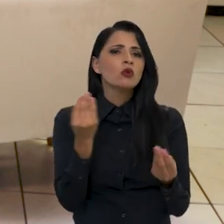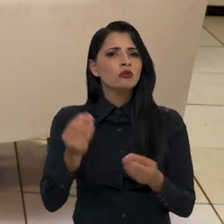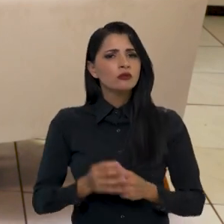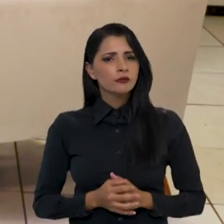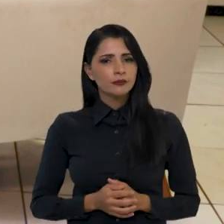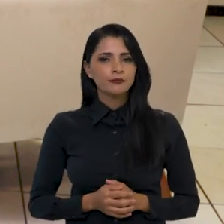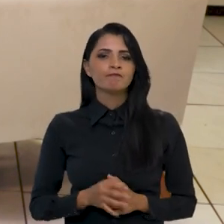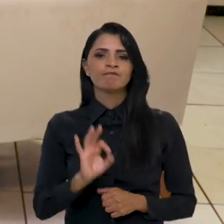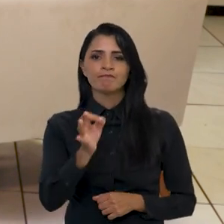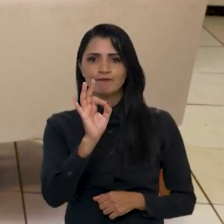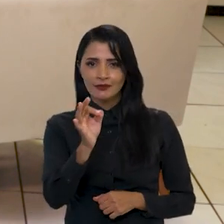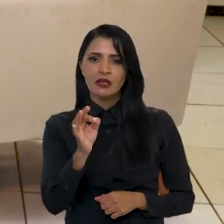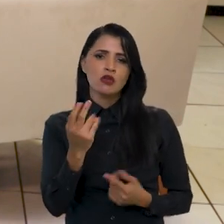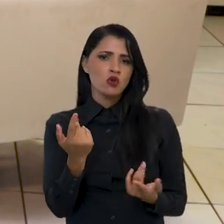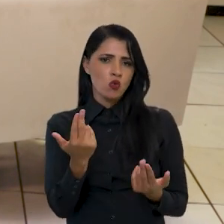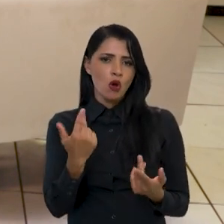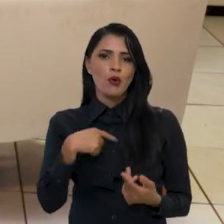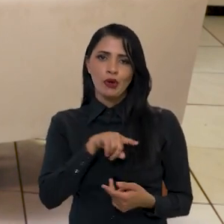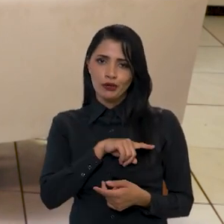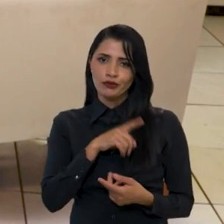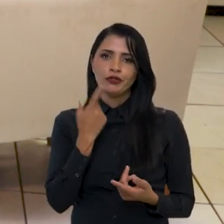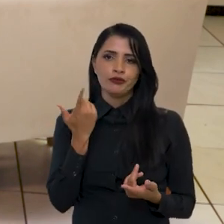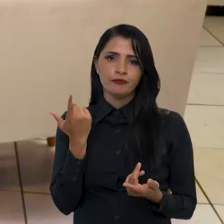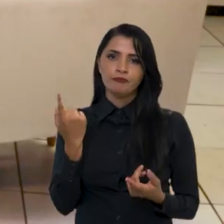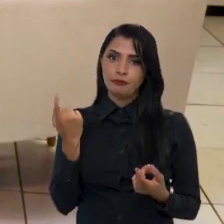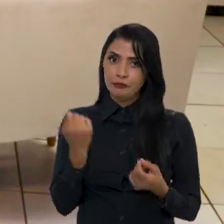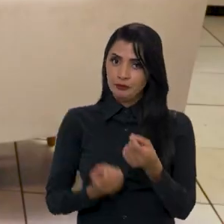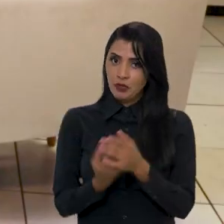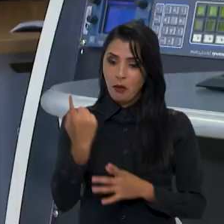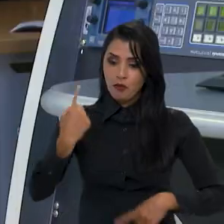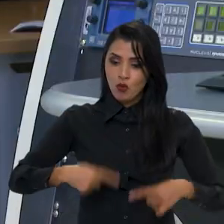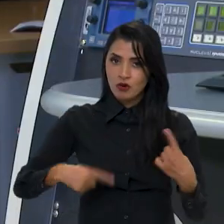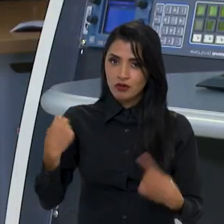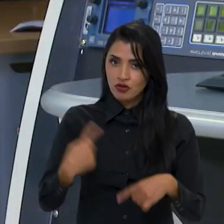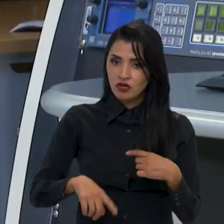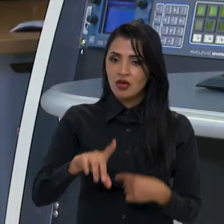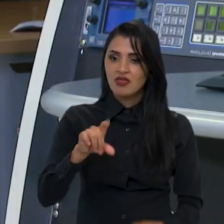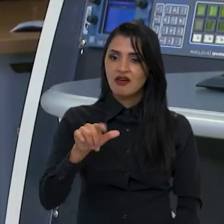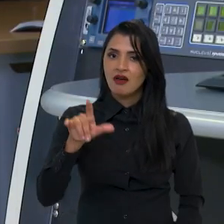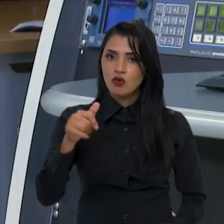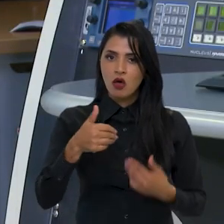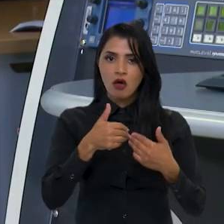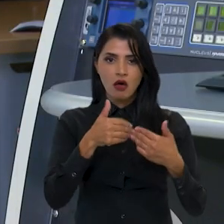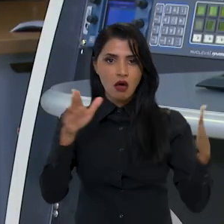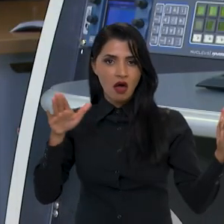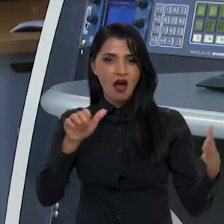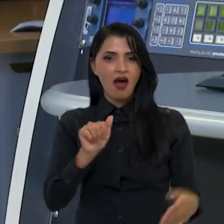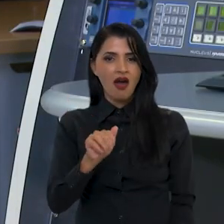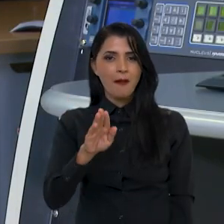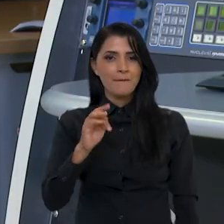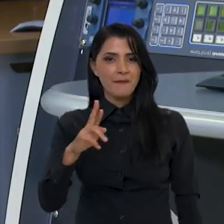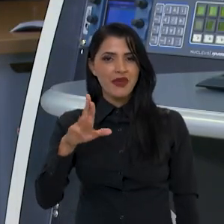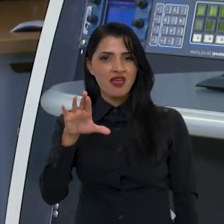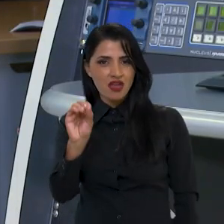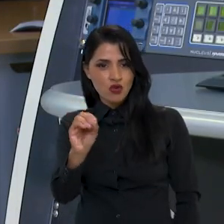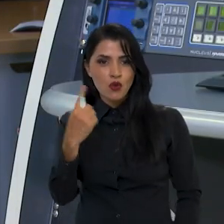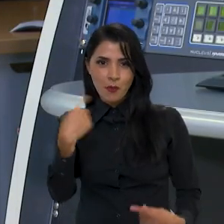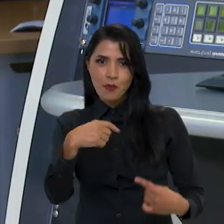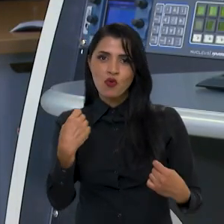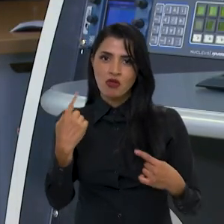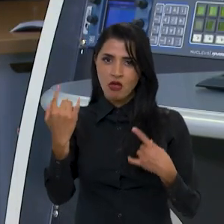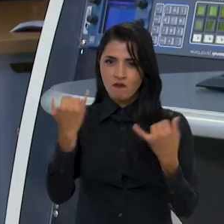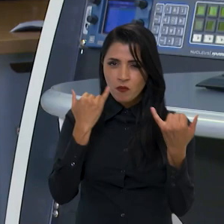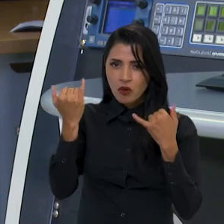estratégicas? Exatamente. Do mesmo jeito que a gente deve promover uma política de dados abertos, porque os dados